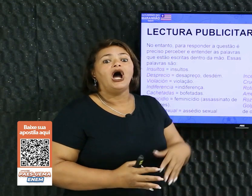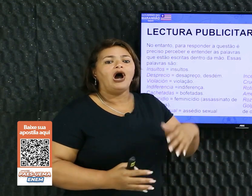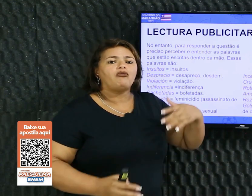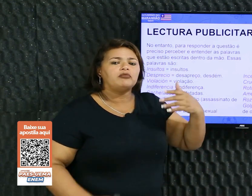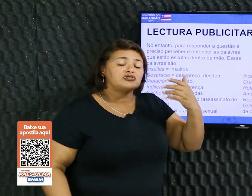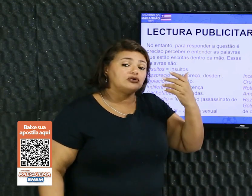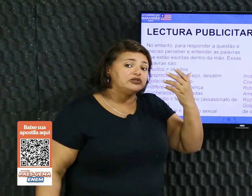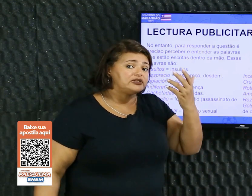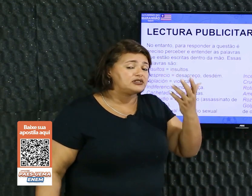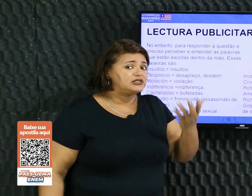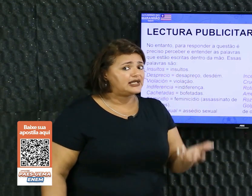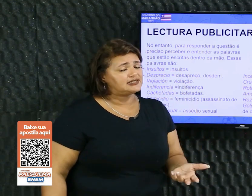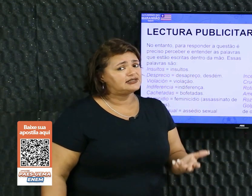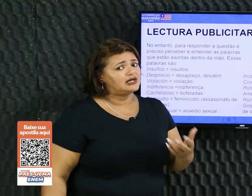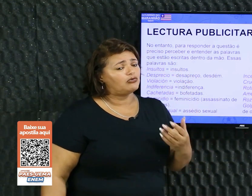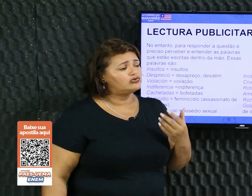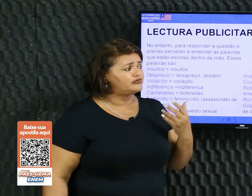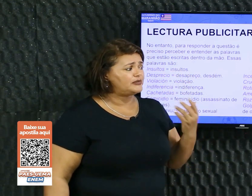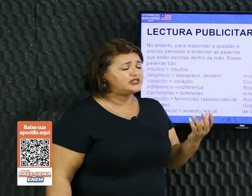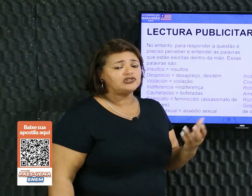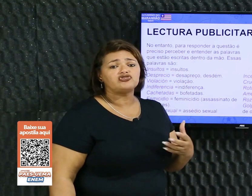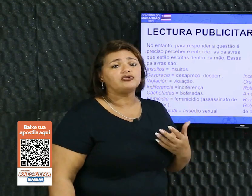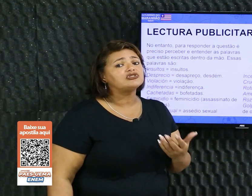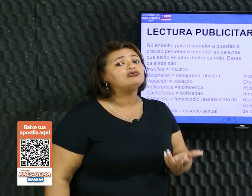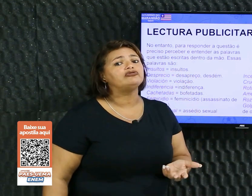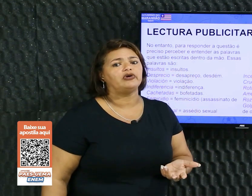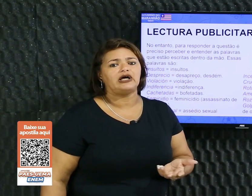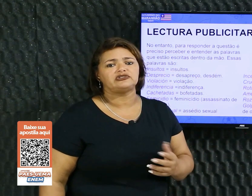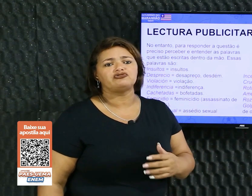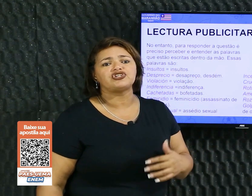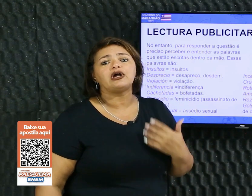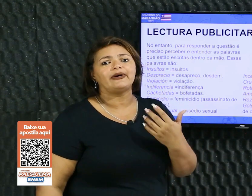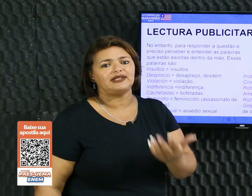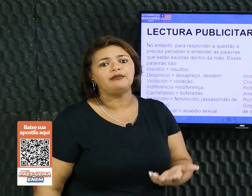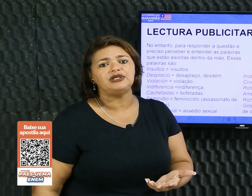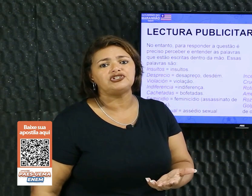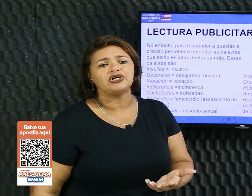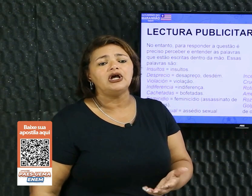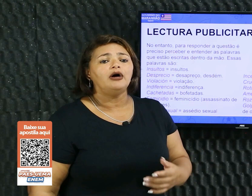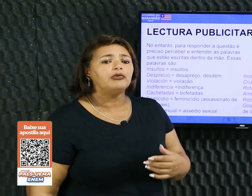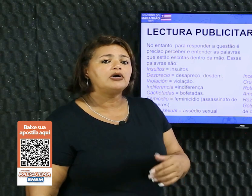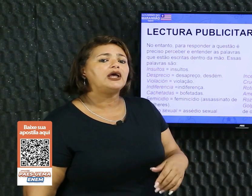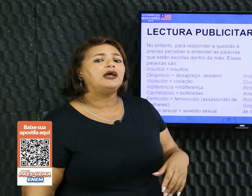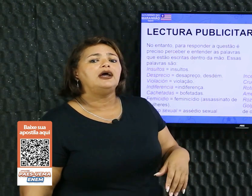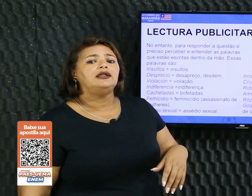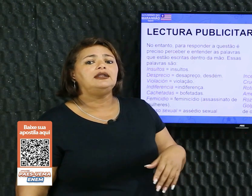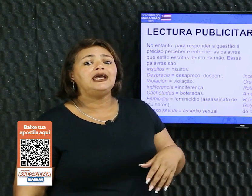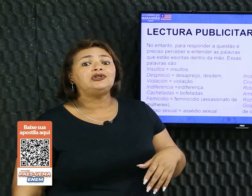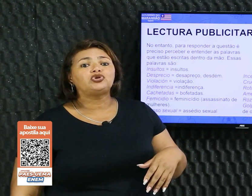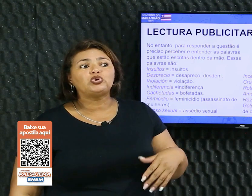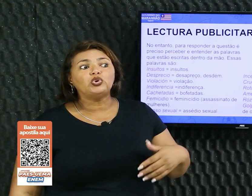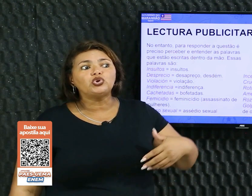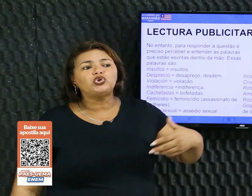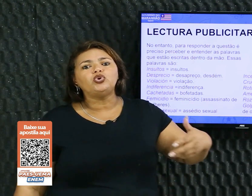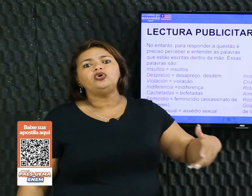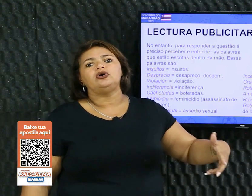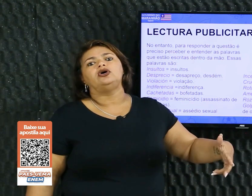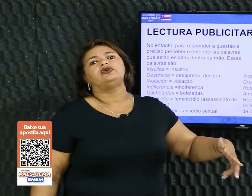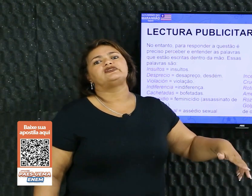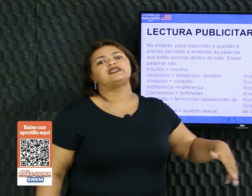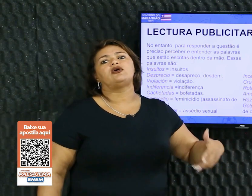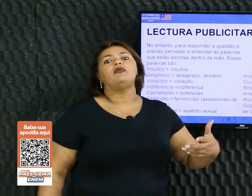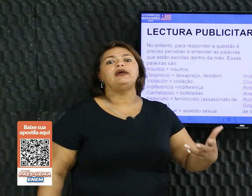dia. Algumas coisas dessas, alguns feminicídios não são divulgados, não chegam até a mídia, porque nem